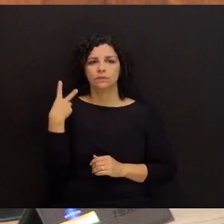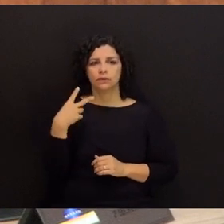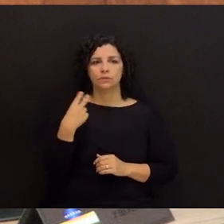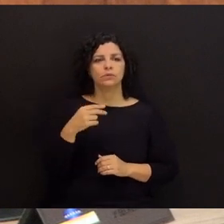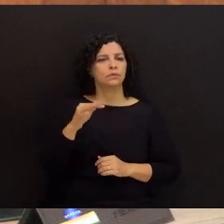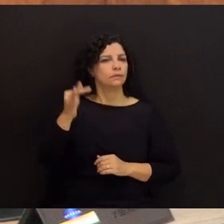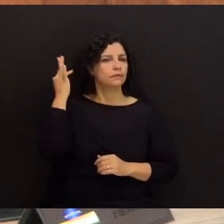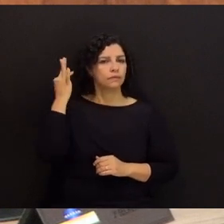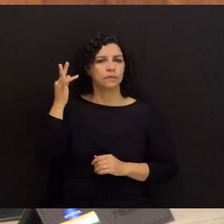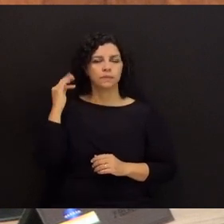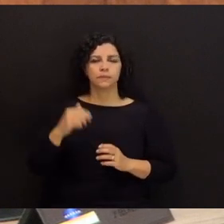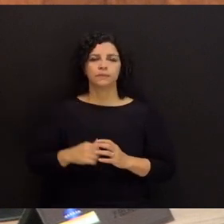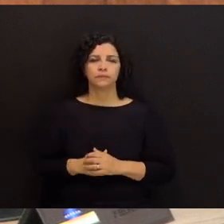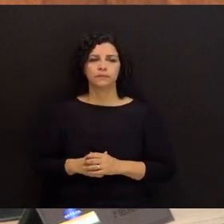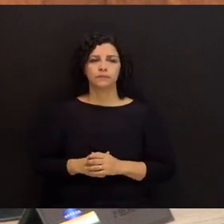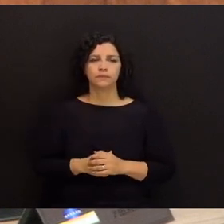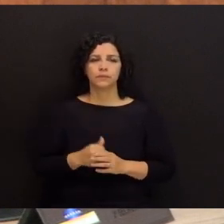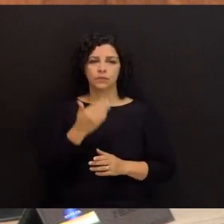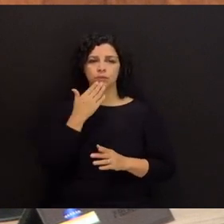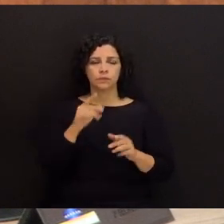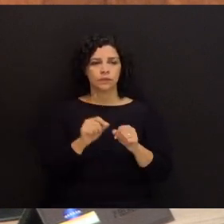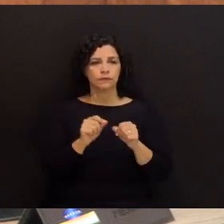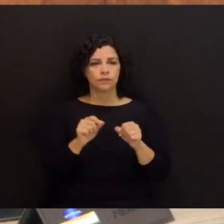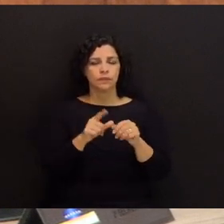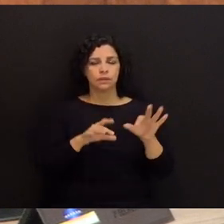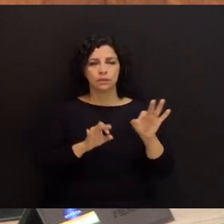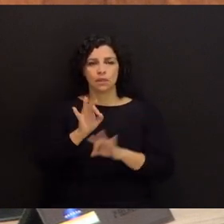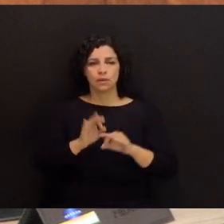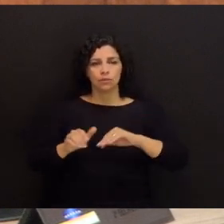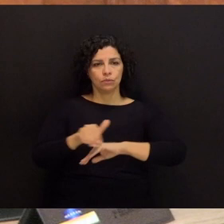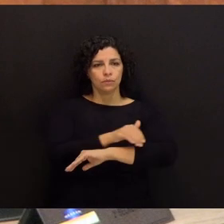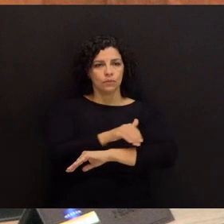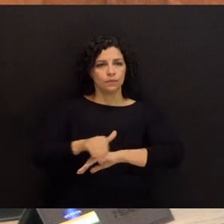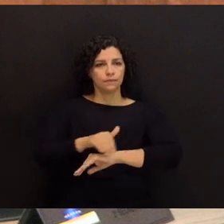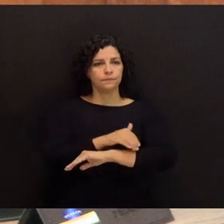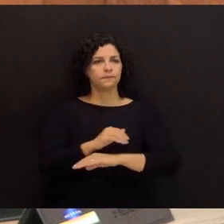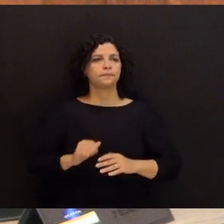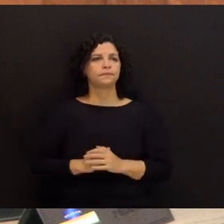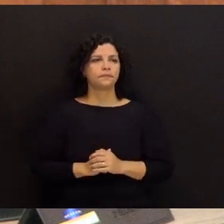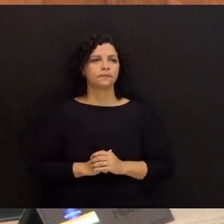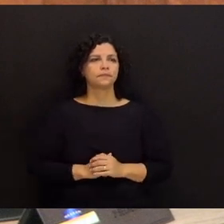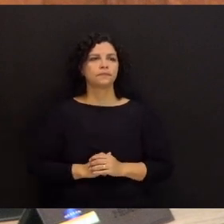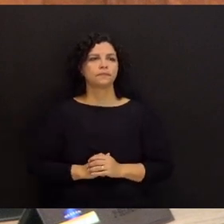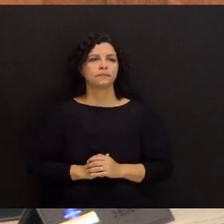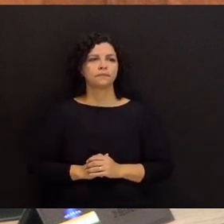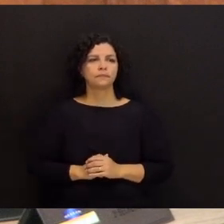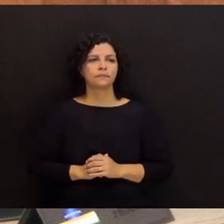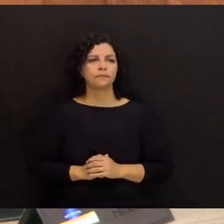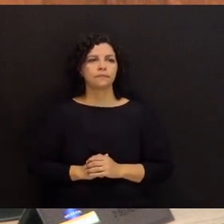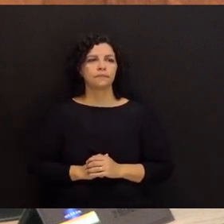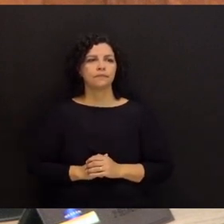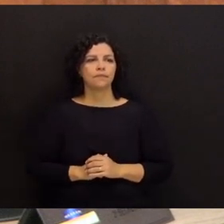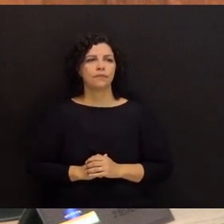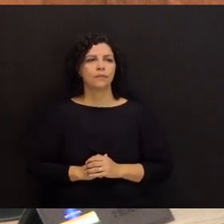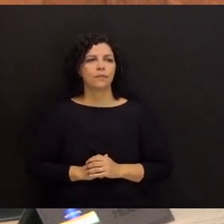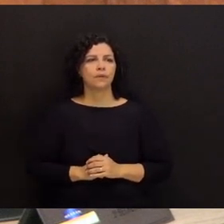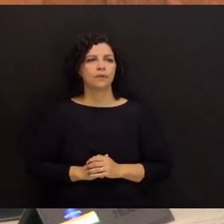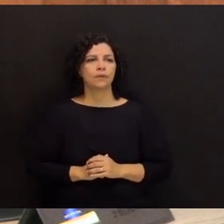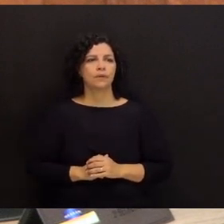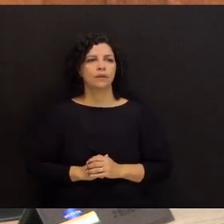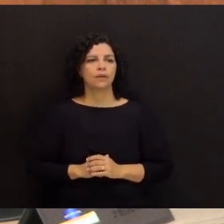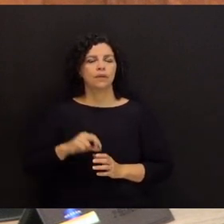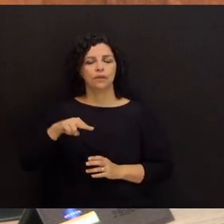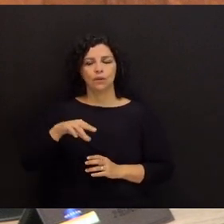vereador Ailton fenemê que viabilize o recapeamento asfáltico em toda a extensão da Rua Nossa Senhora